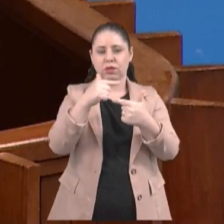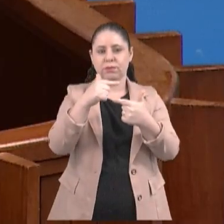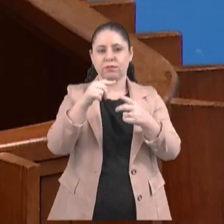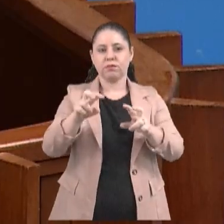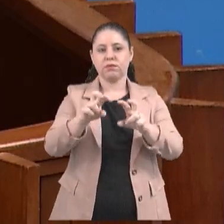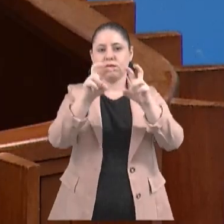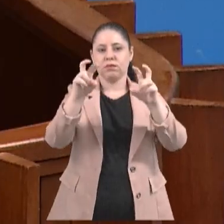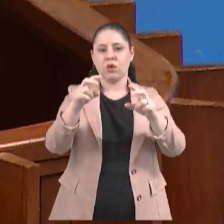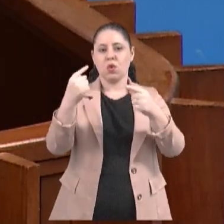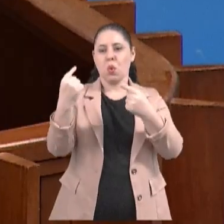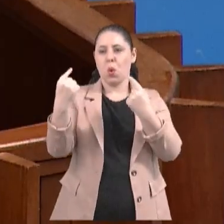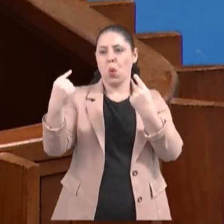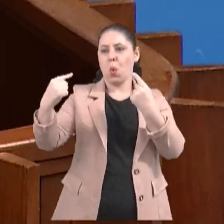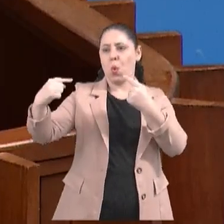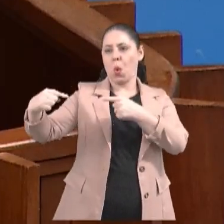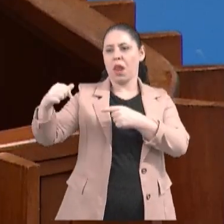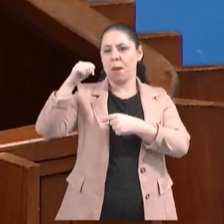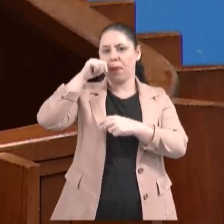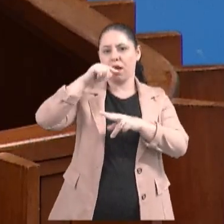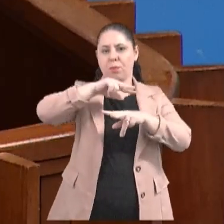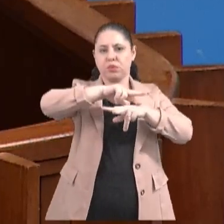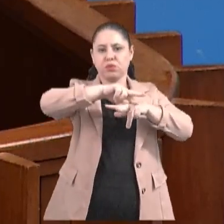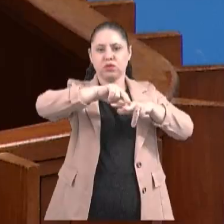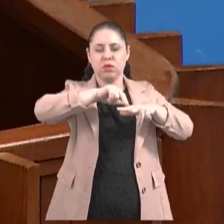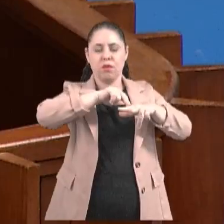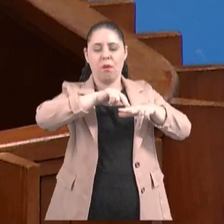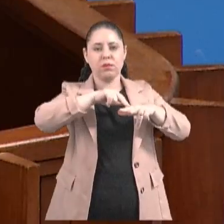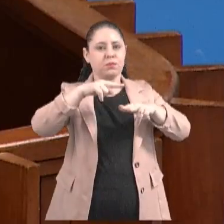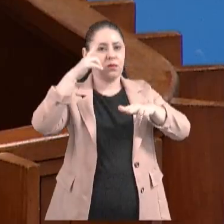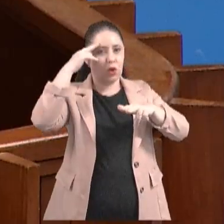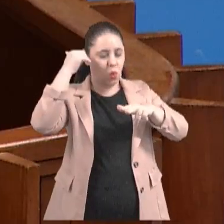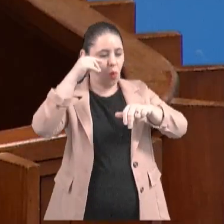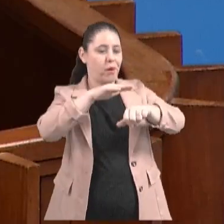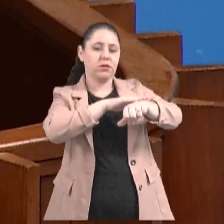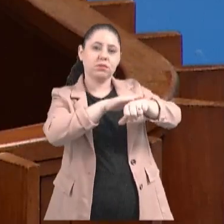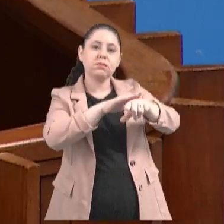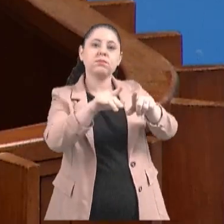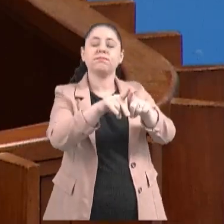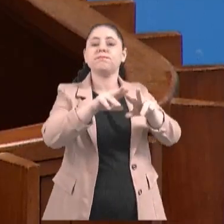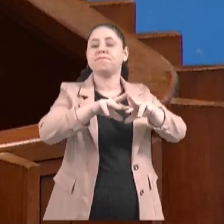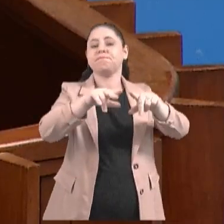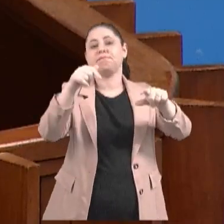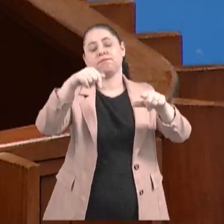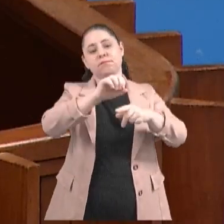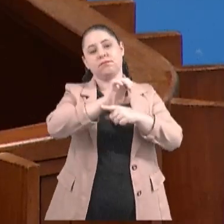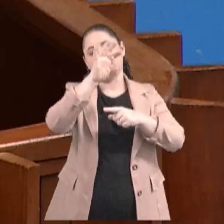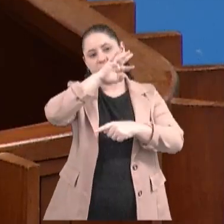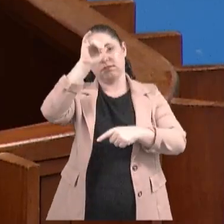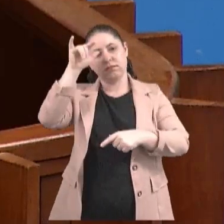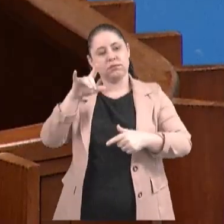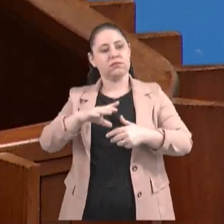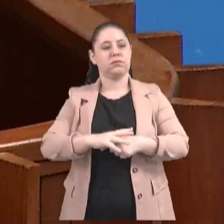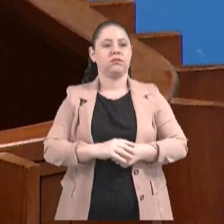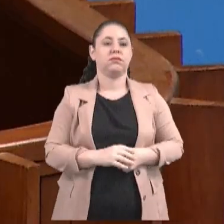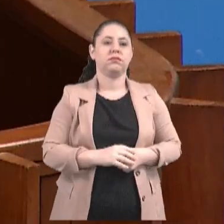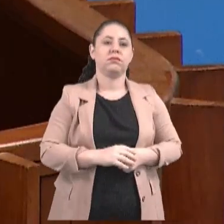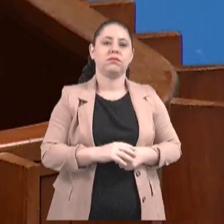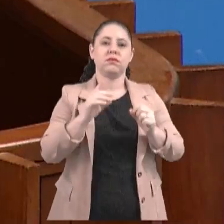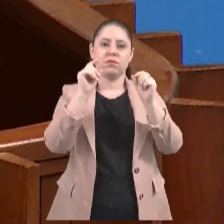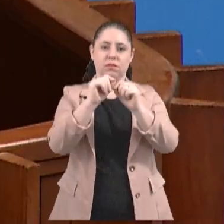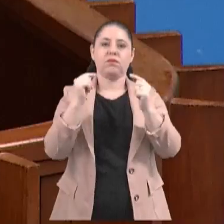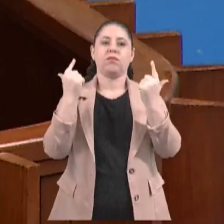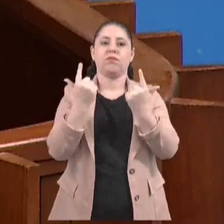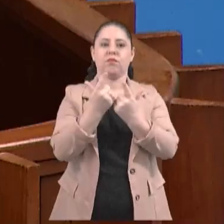contra mulheres por razões de gênero ou raça no âmbito do Estado do Mato Grosso do Sul e da outras providências. A